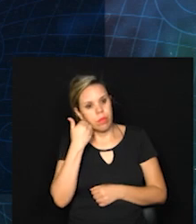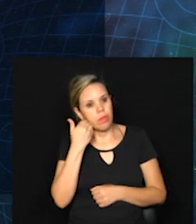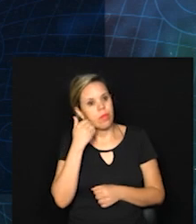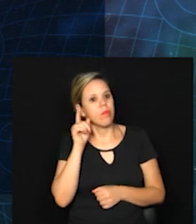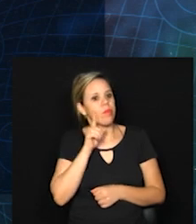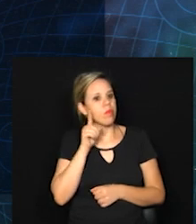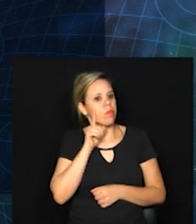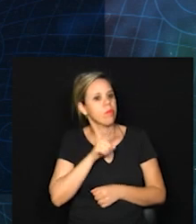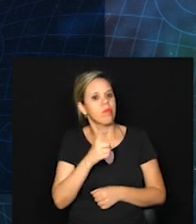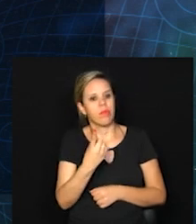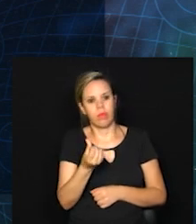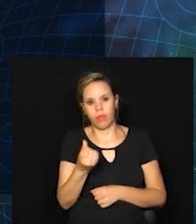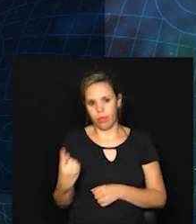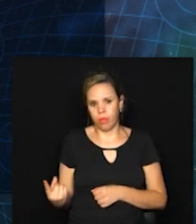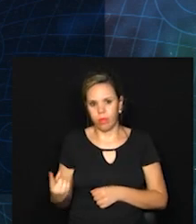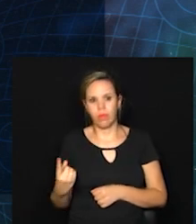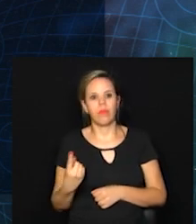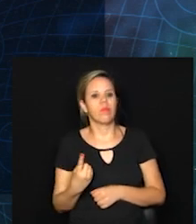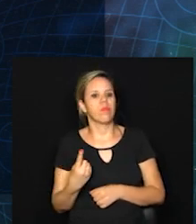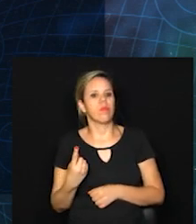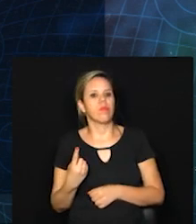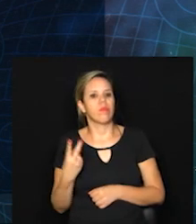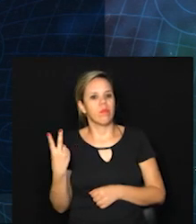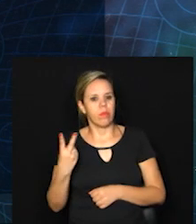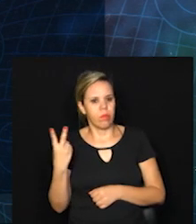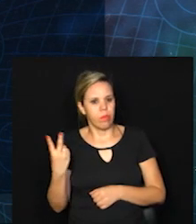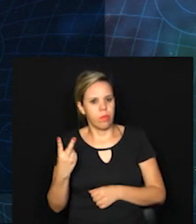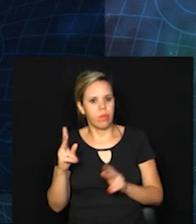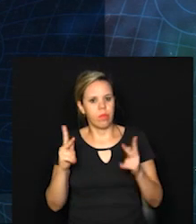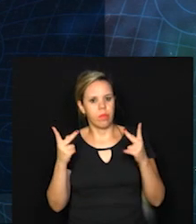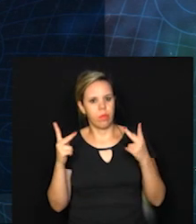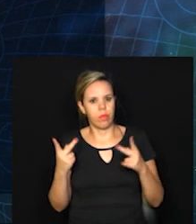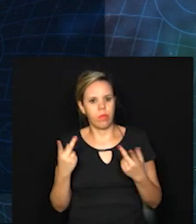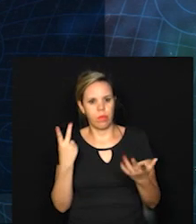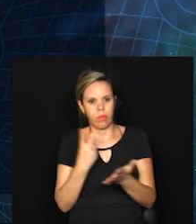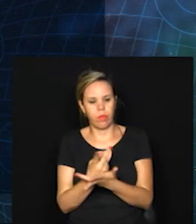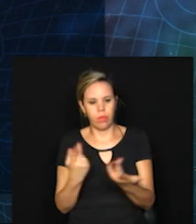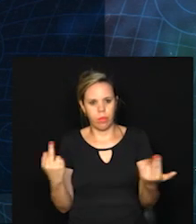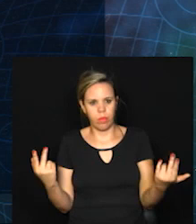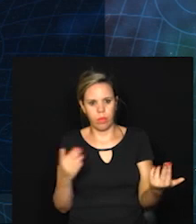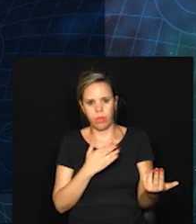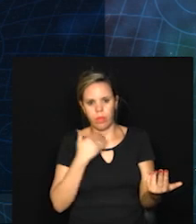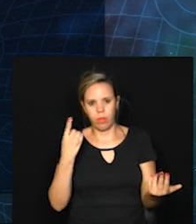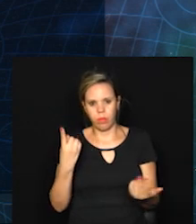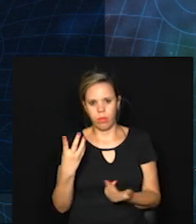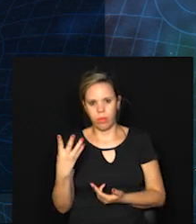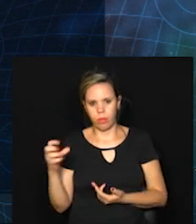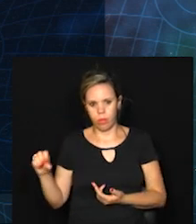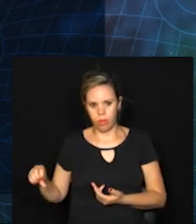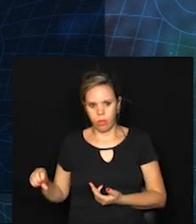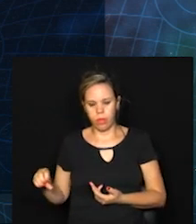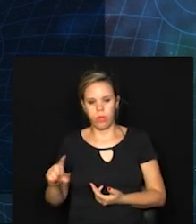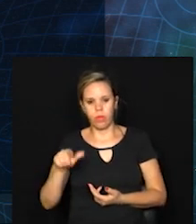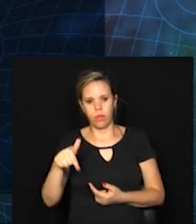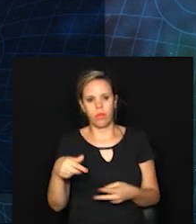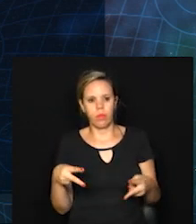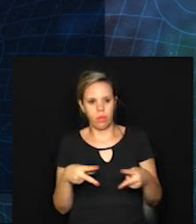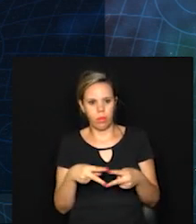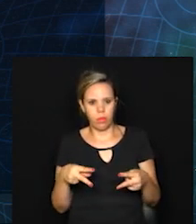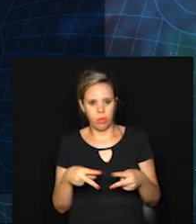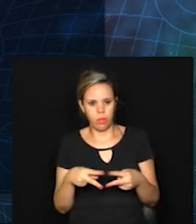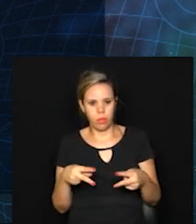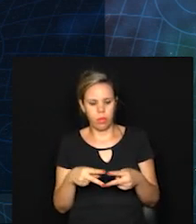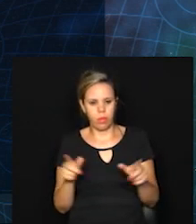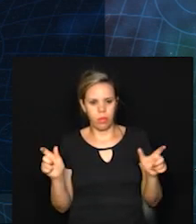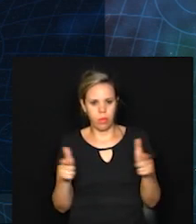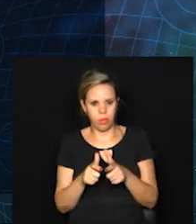Americana, 161. Aí, Valinhos e Hortolândia têm o mesmo número de óbitos, 149. Na sequência, cidades com menos de